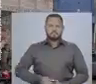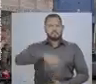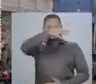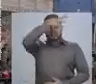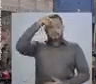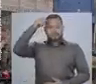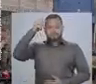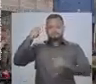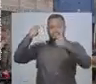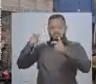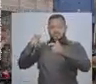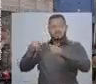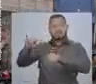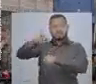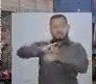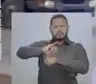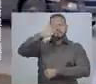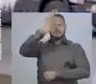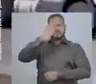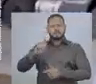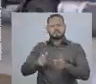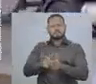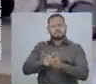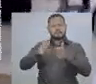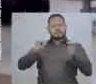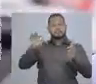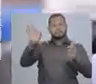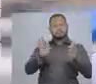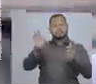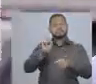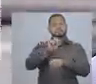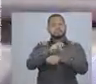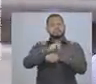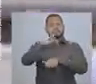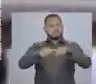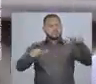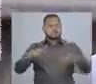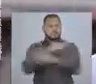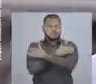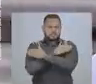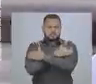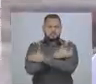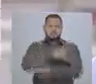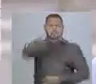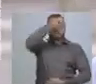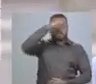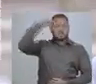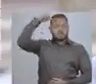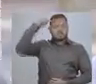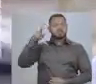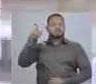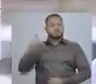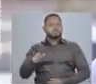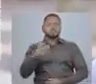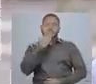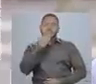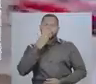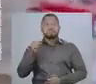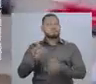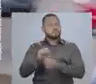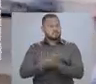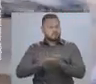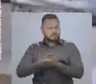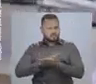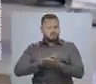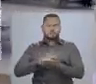Manaus é a capital brasileira com a maior taxa de desemprego. Mas o governo Wilson Lima e o prefeito que aí está não fazem nada.